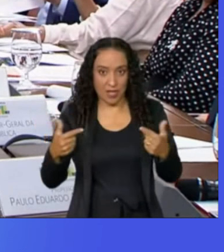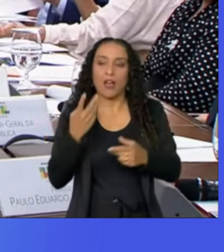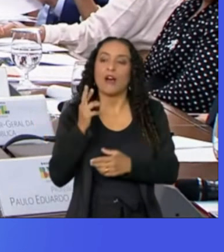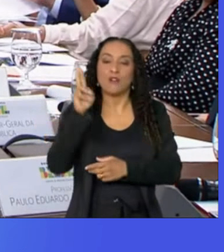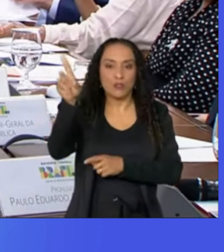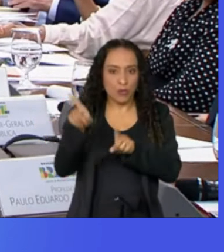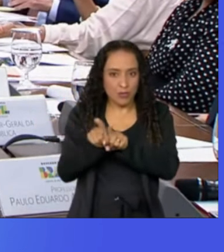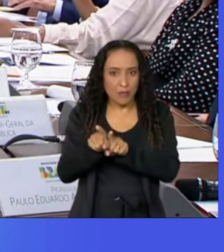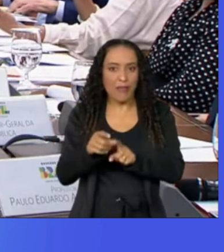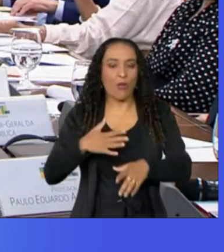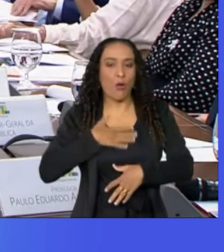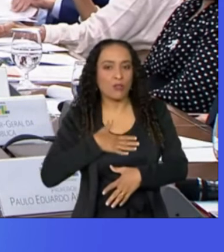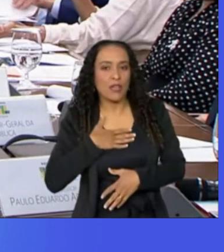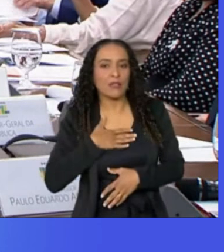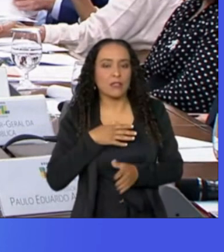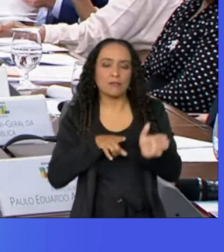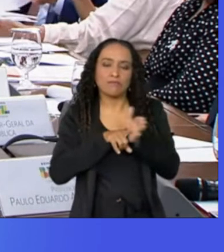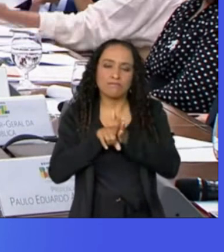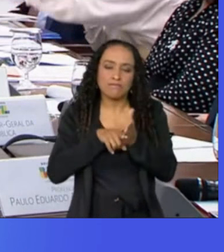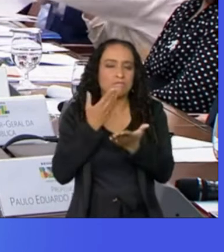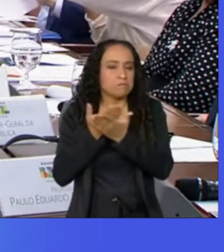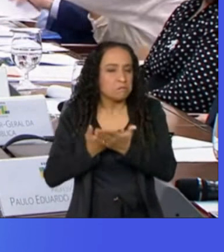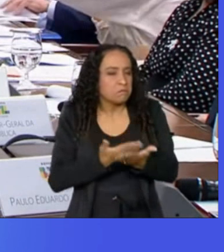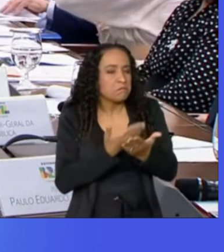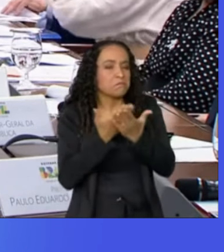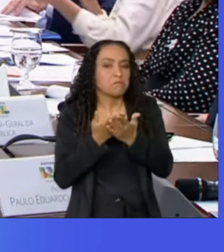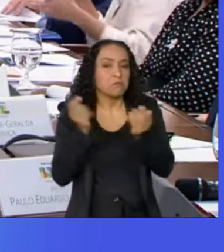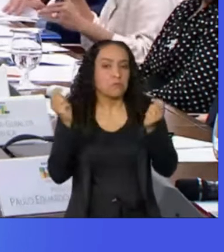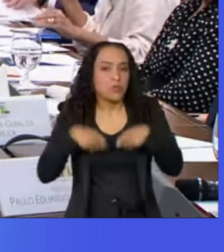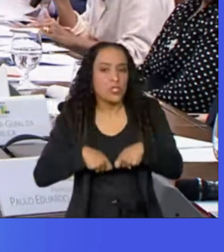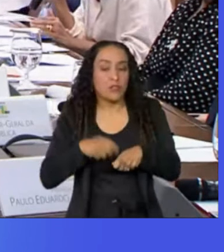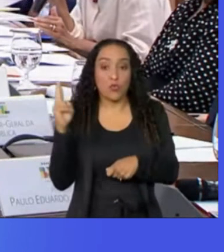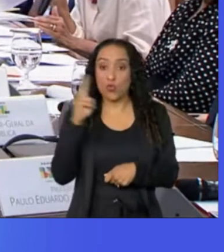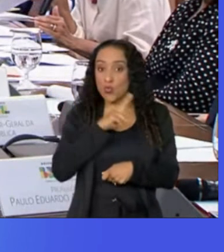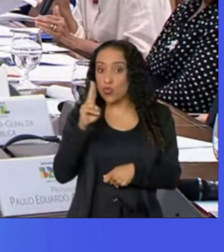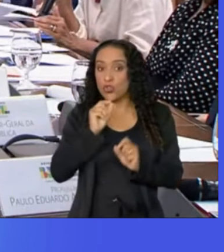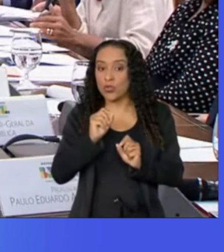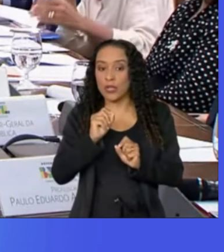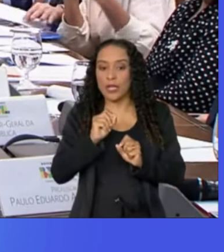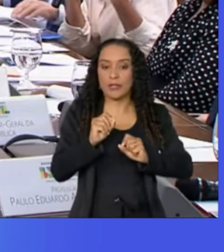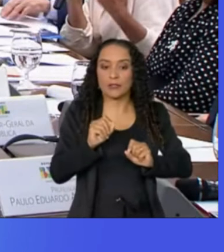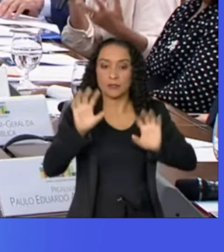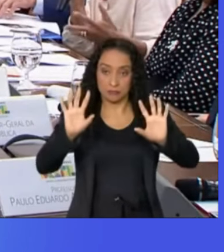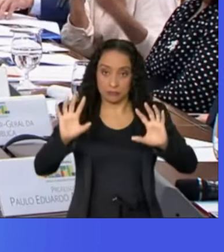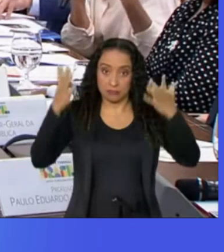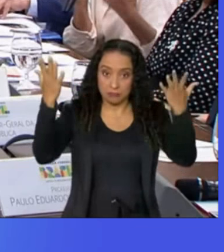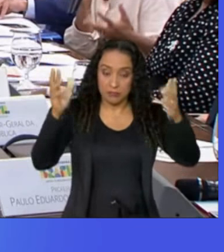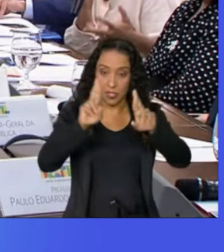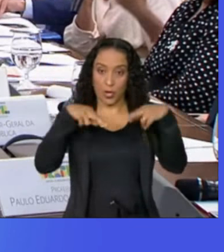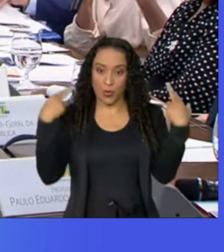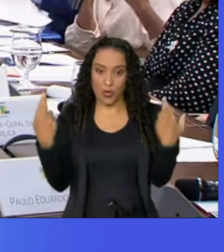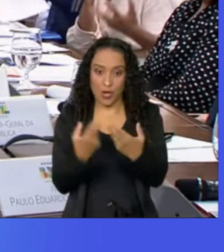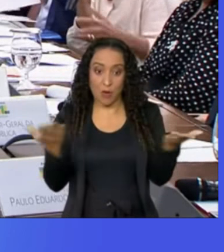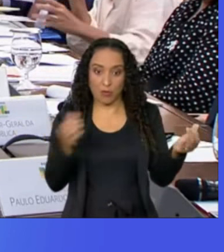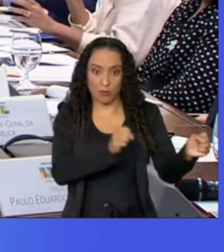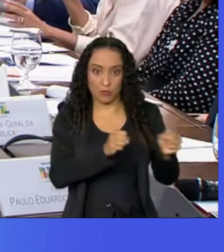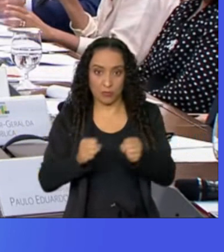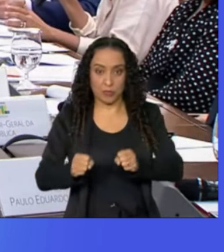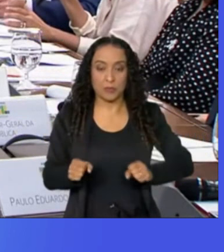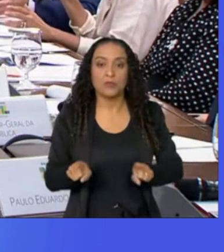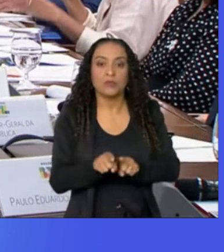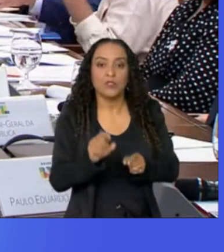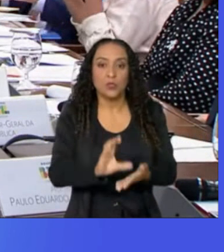senhor gostaria de que estudássemos a possibilidade de caráter de urgência celebrando essa reunião com os poderes o